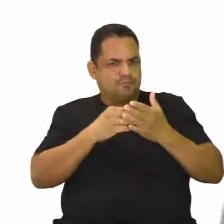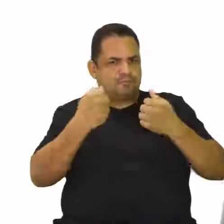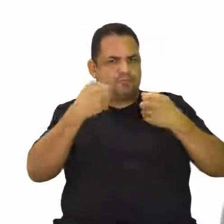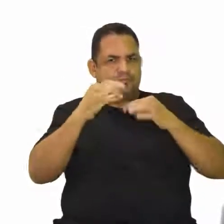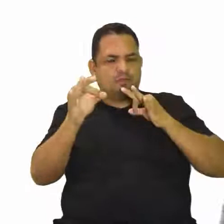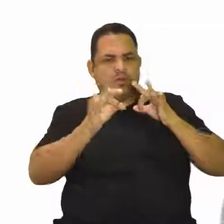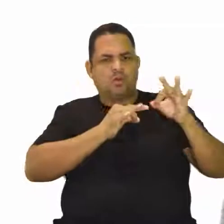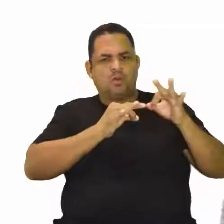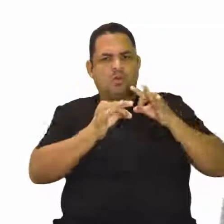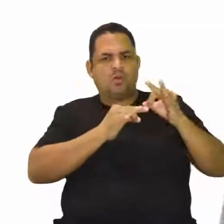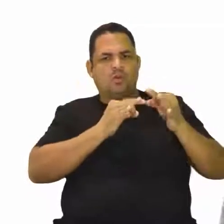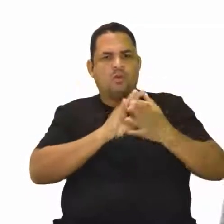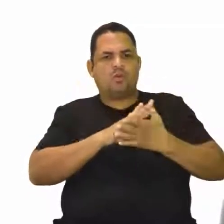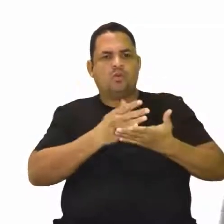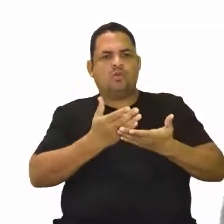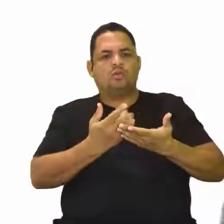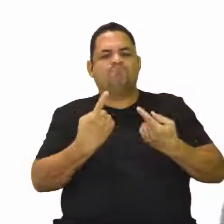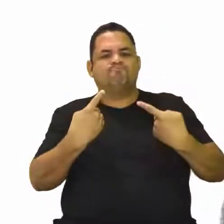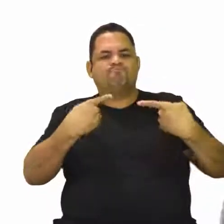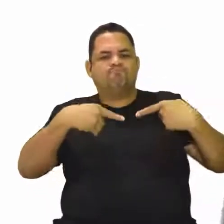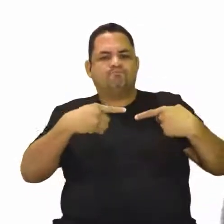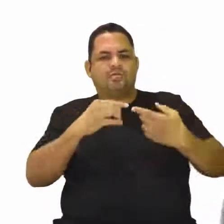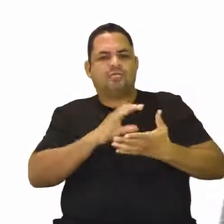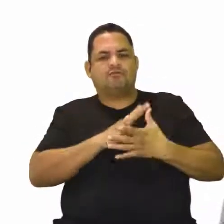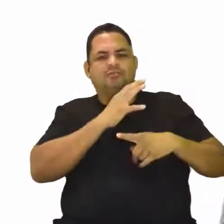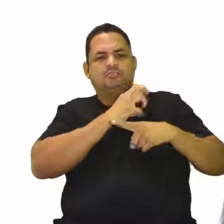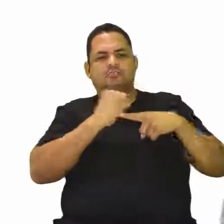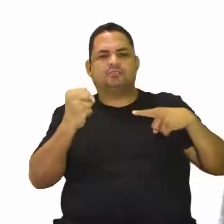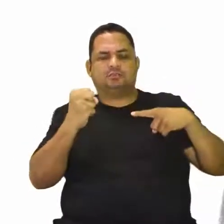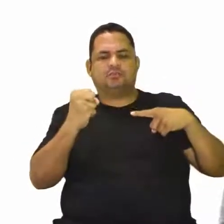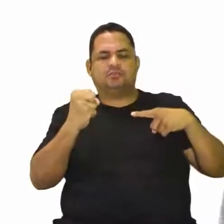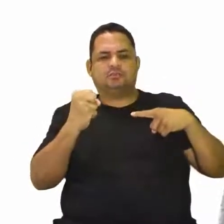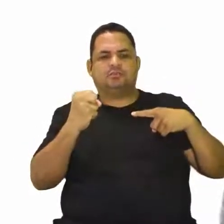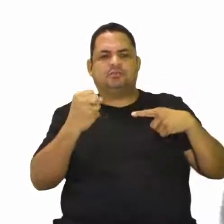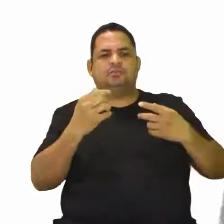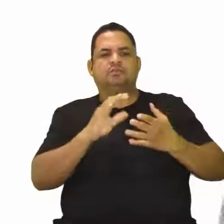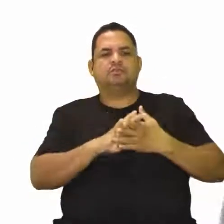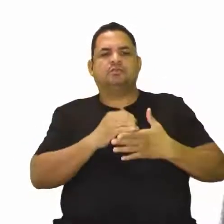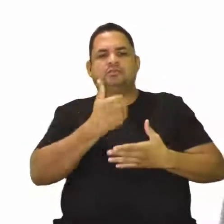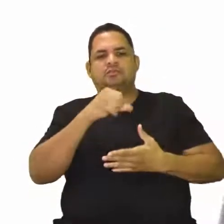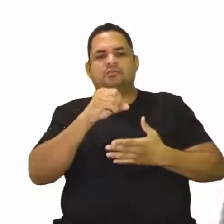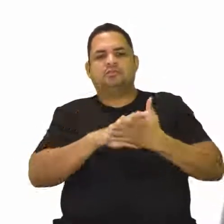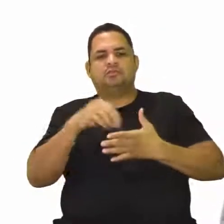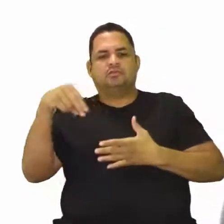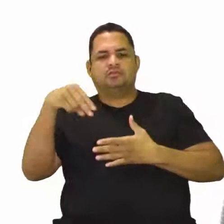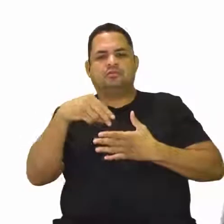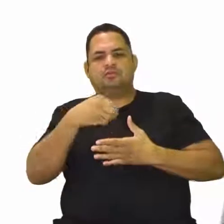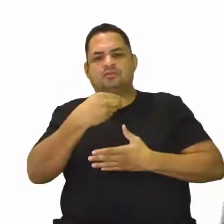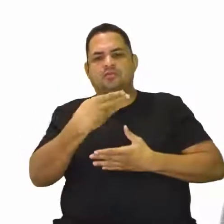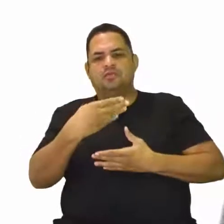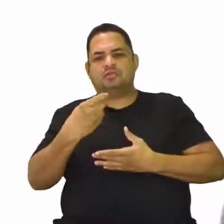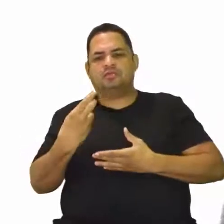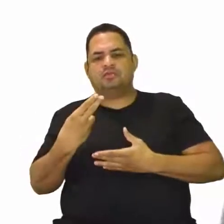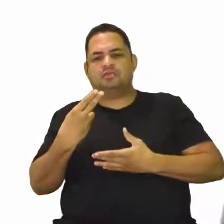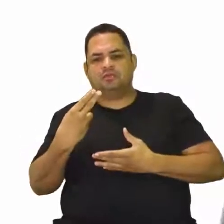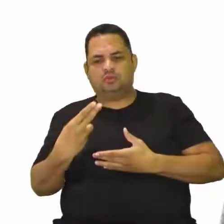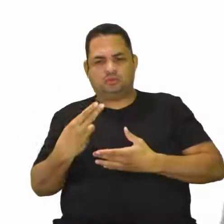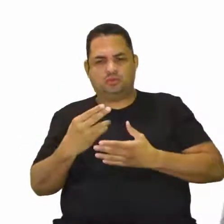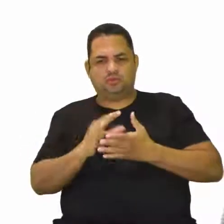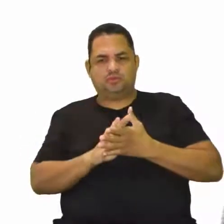organizar uma revira-volta dois combatidos só no dia Dezenove de Novembro de 42